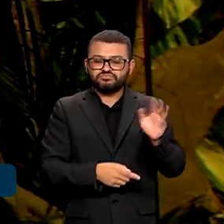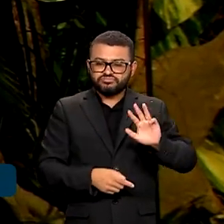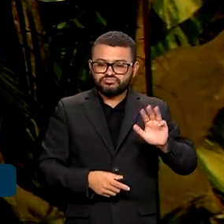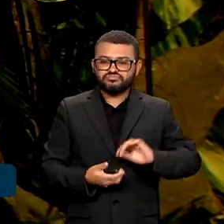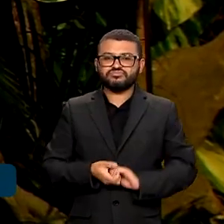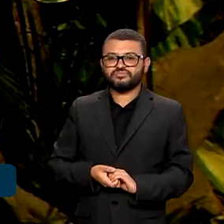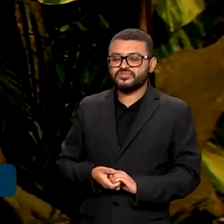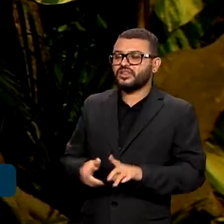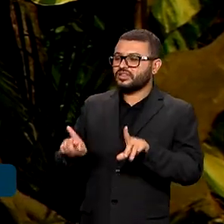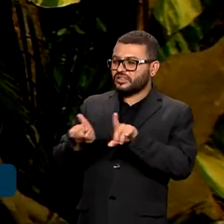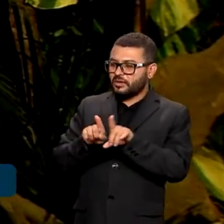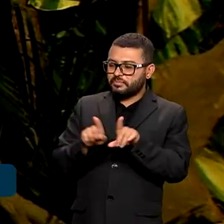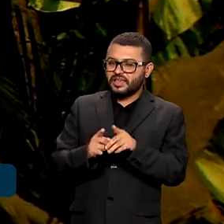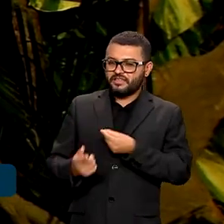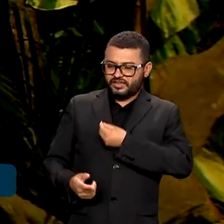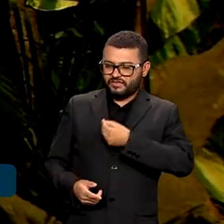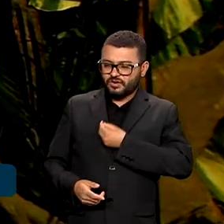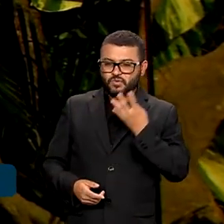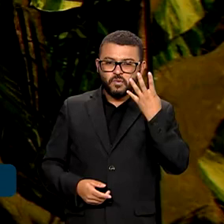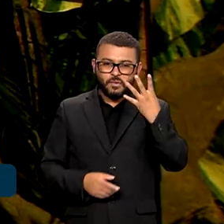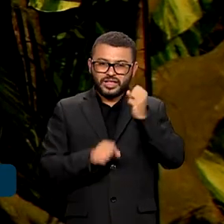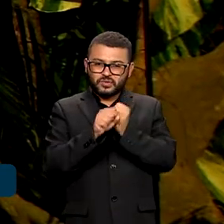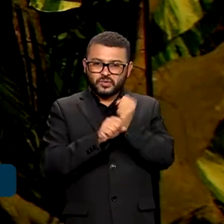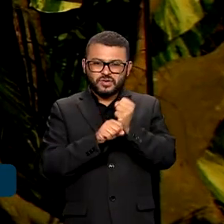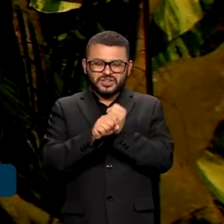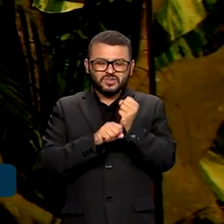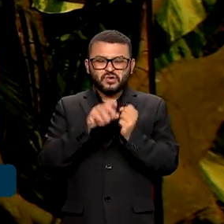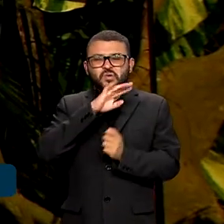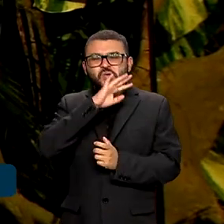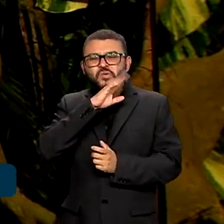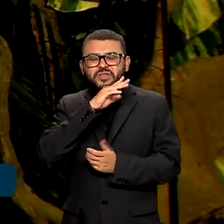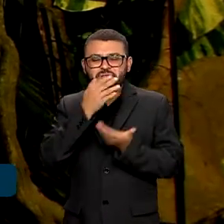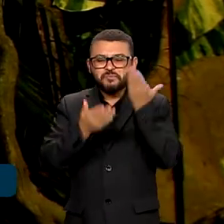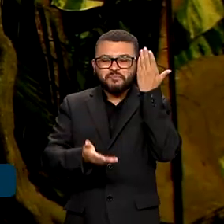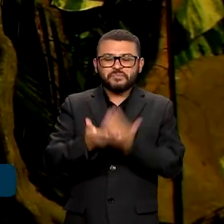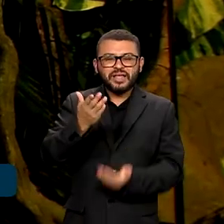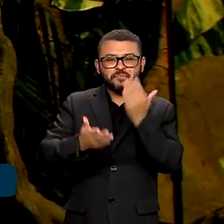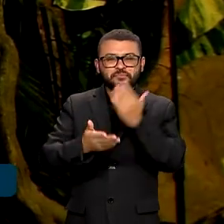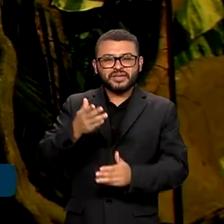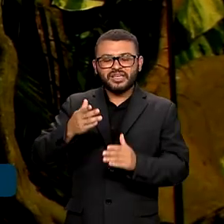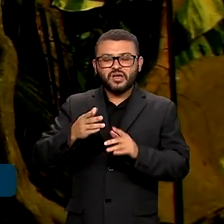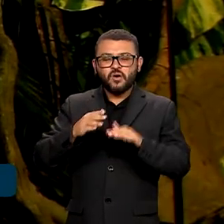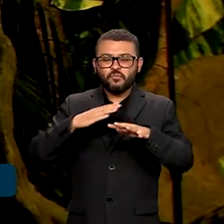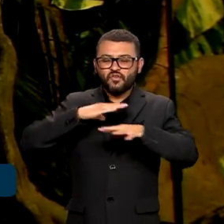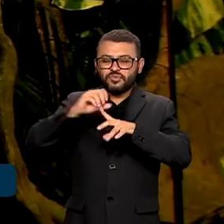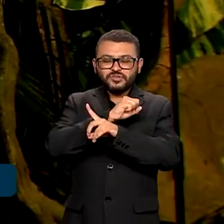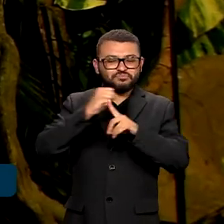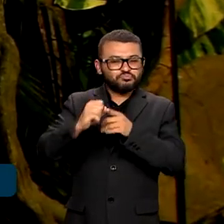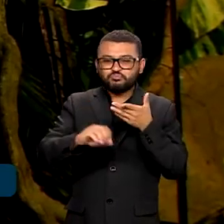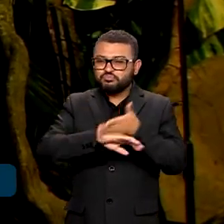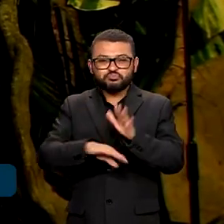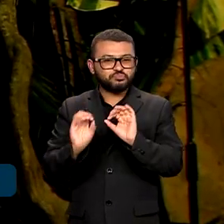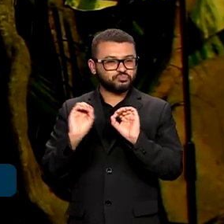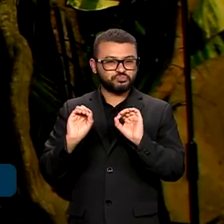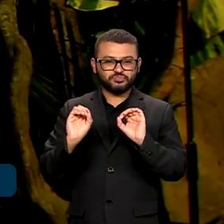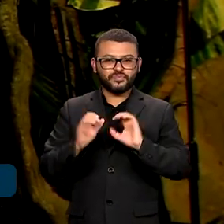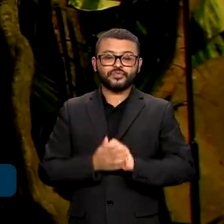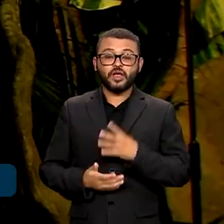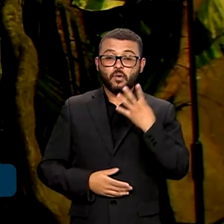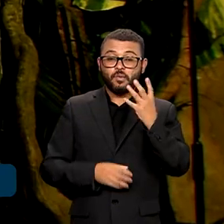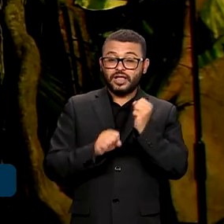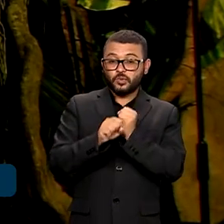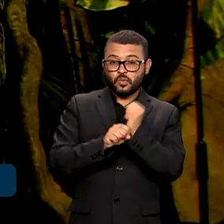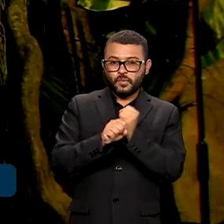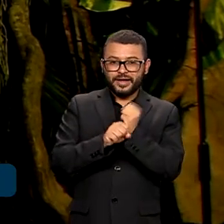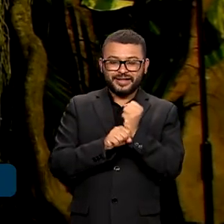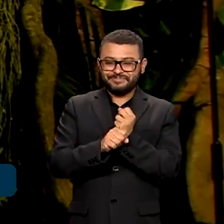Nós vivemos 4 anos de interdição da participação social. Nós vivemos 4 anos